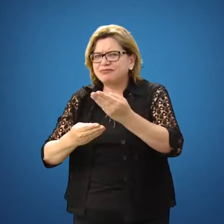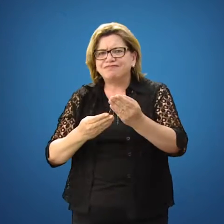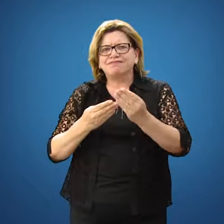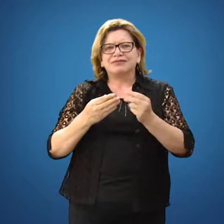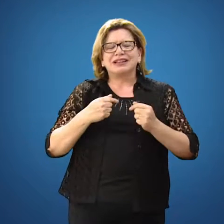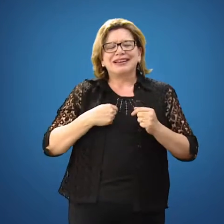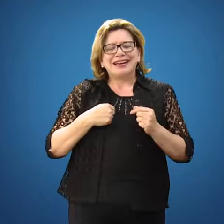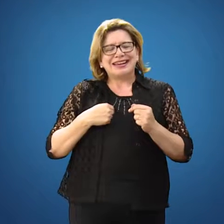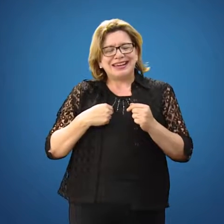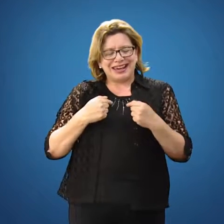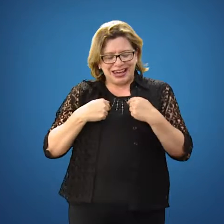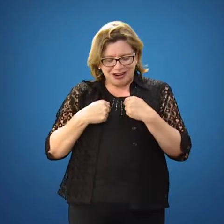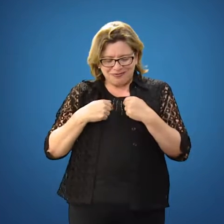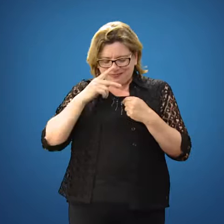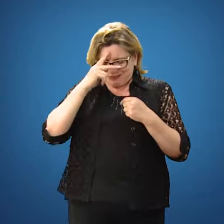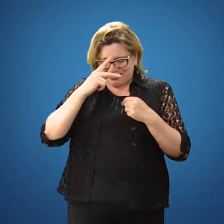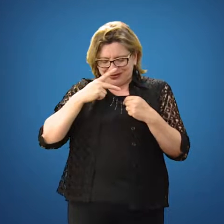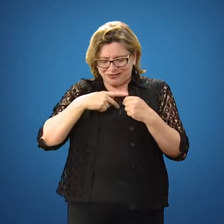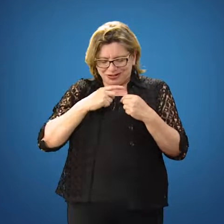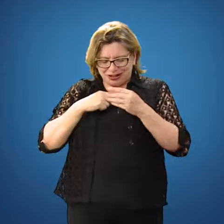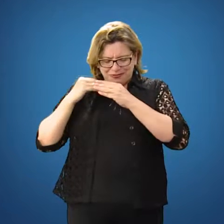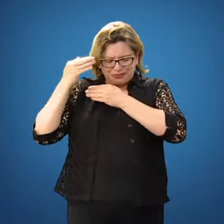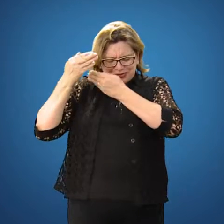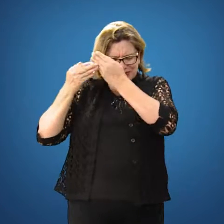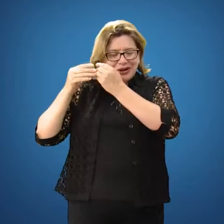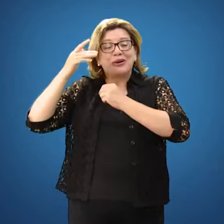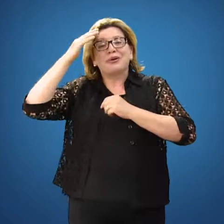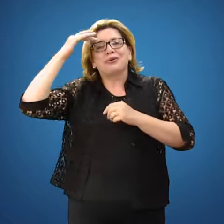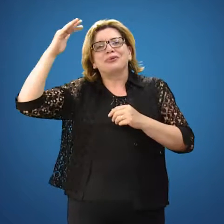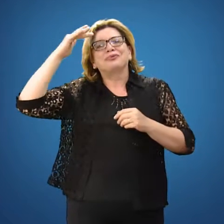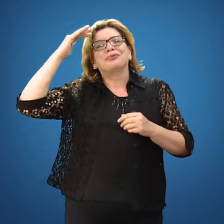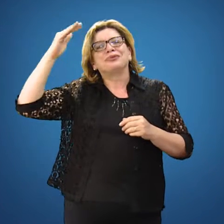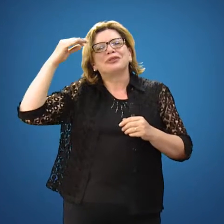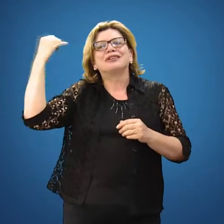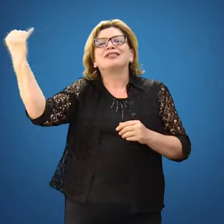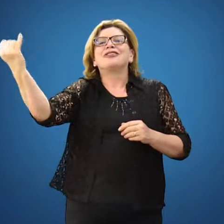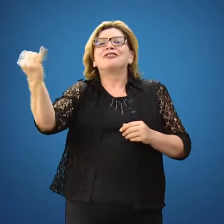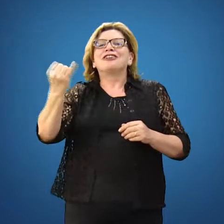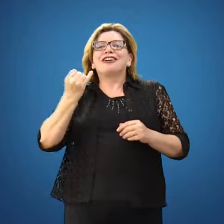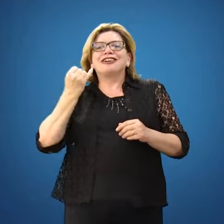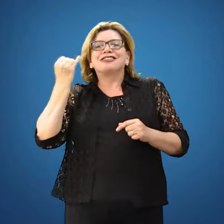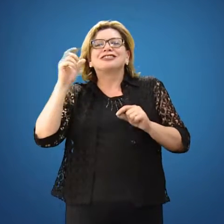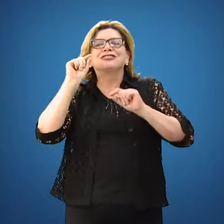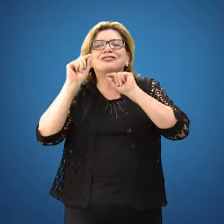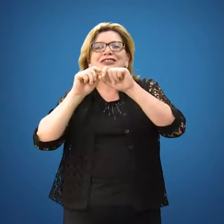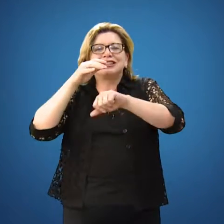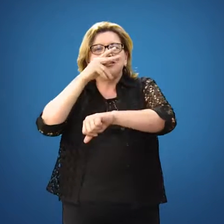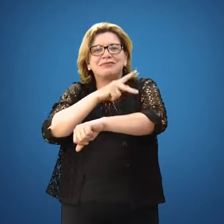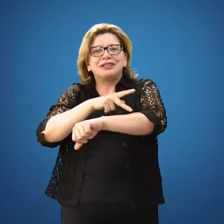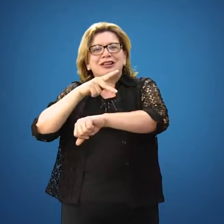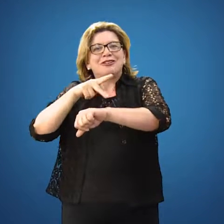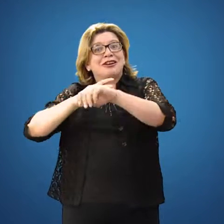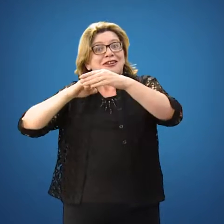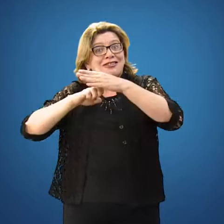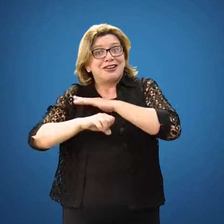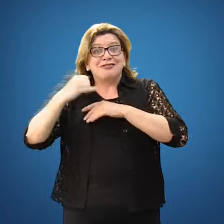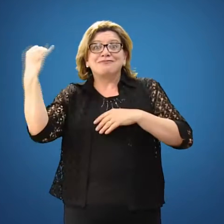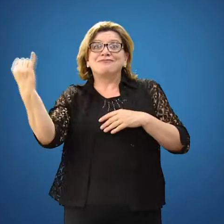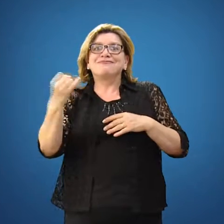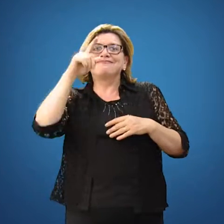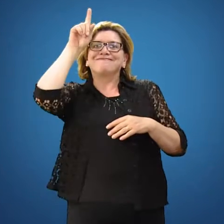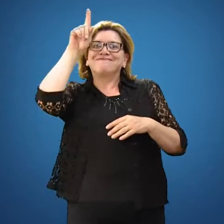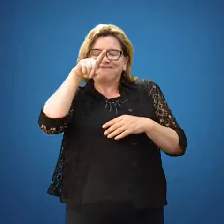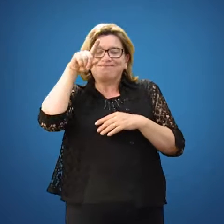o sonho. Então, a relação importante dessa proposta é o sonhar, é a relação que